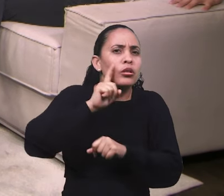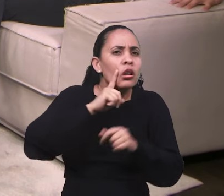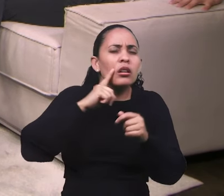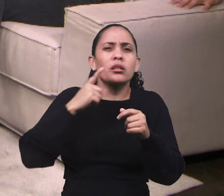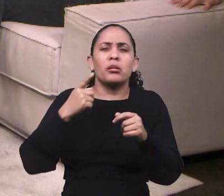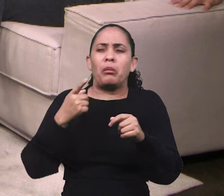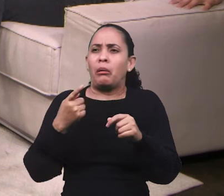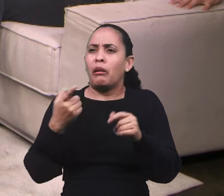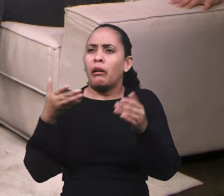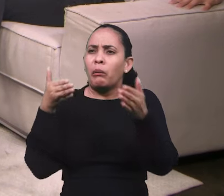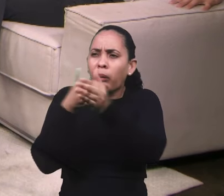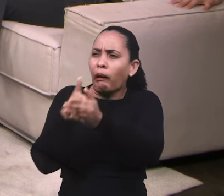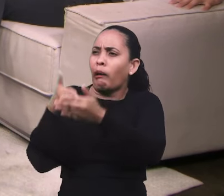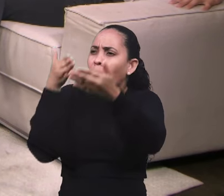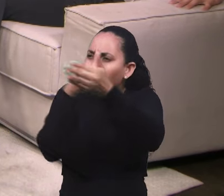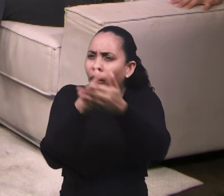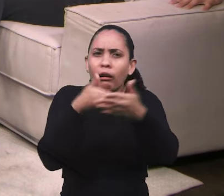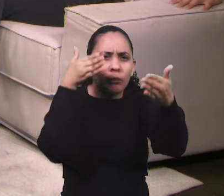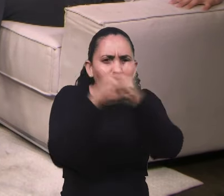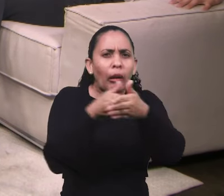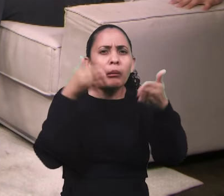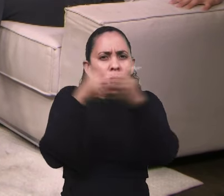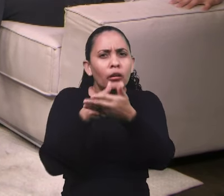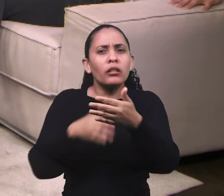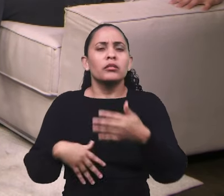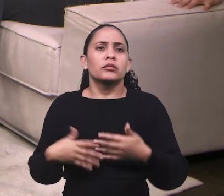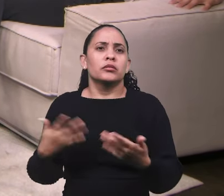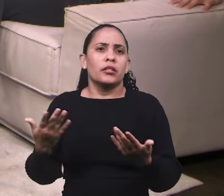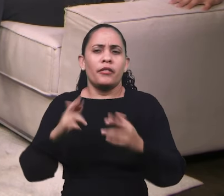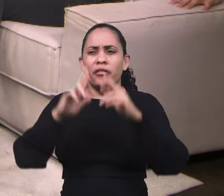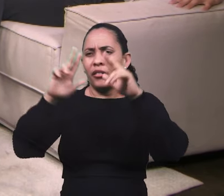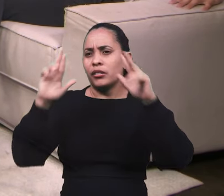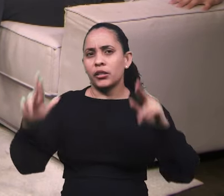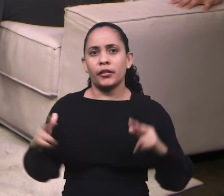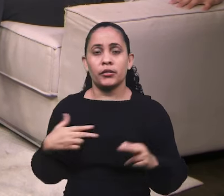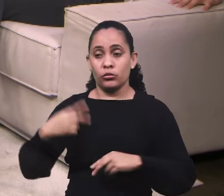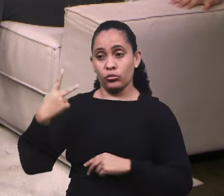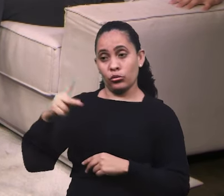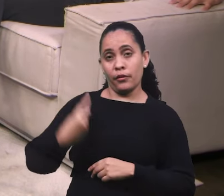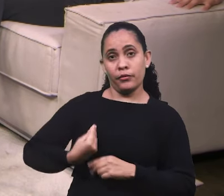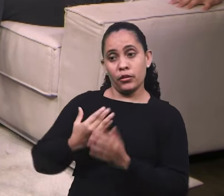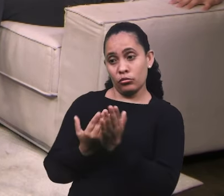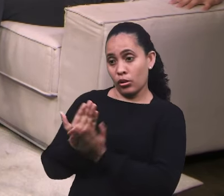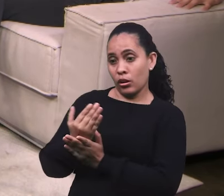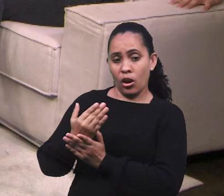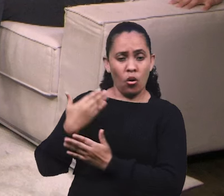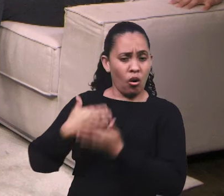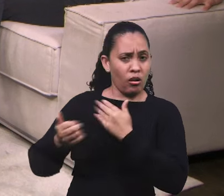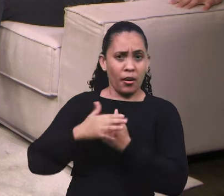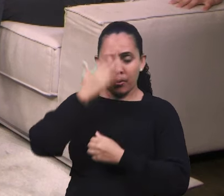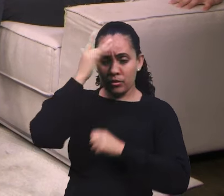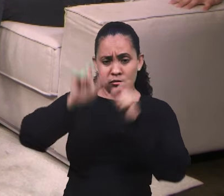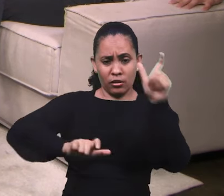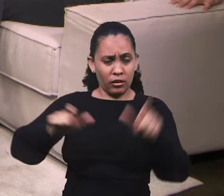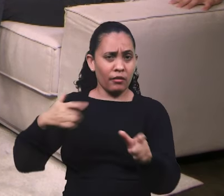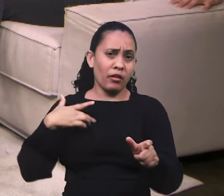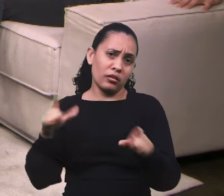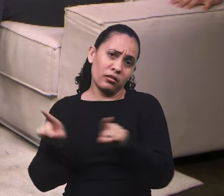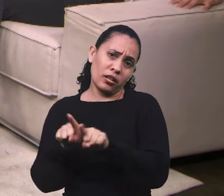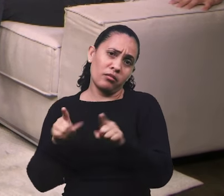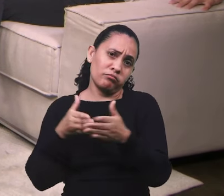na cara, né? Isso vai Portas acontecer o fechadas. tempo todo. Isso vai acontecer na sua jornada, na dele, na minha, de qualquer um. Acontece o tempo